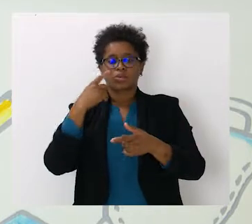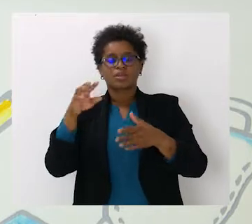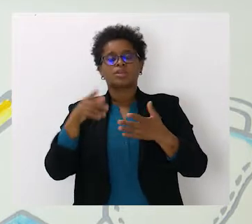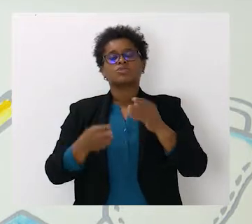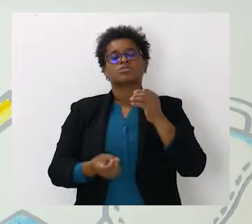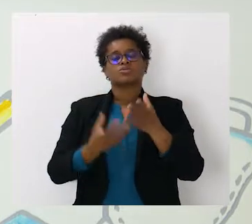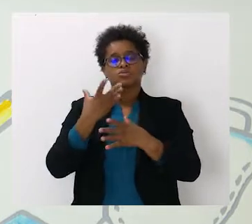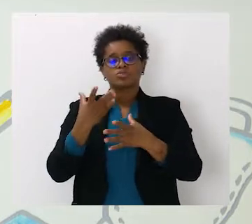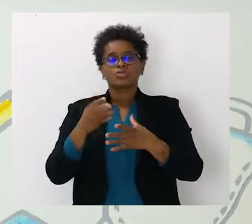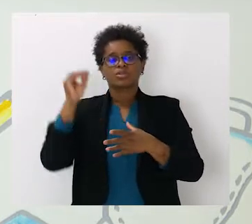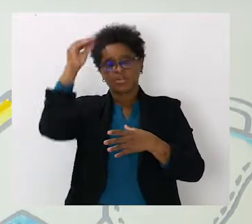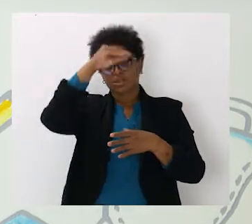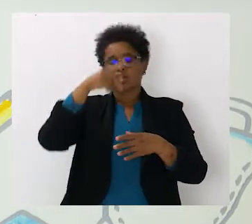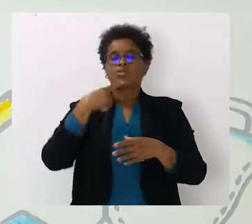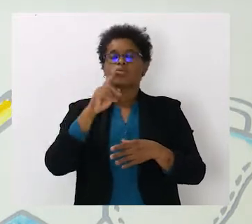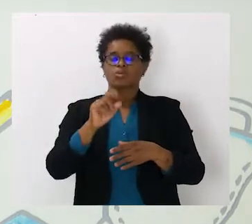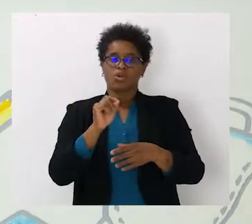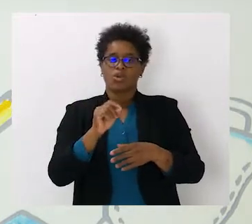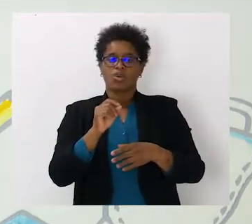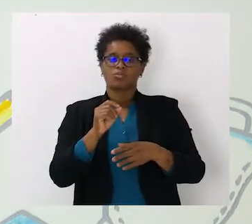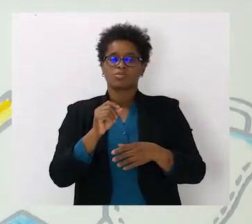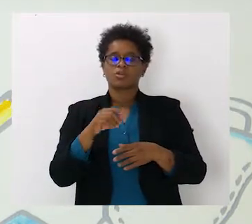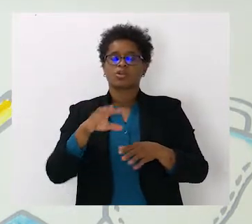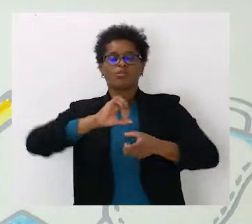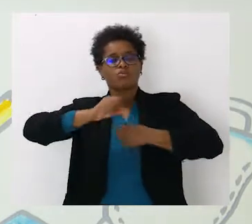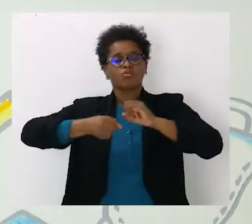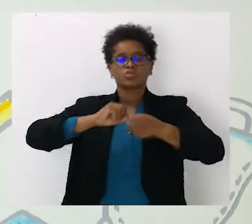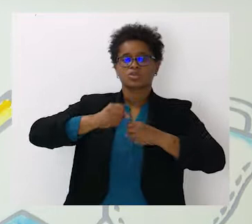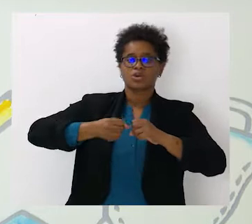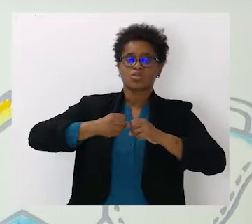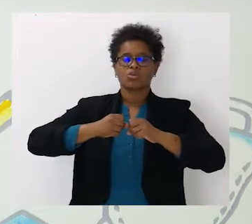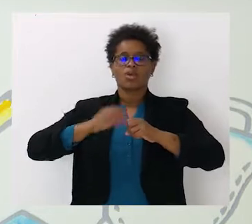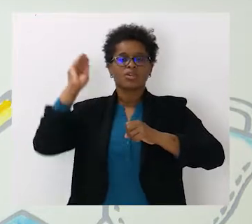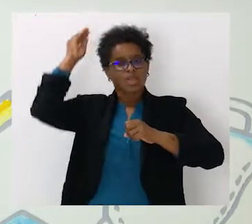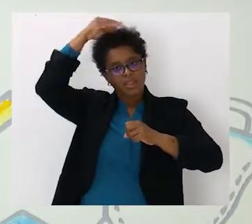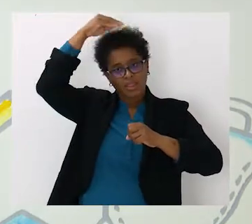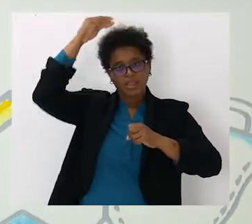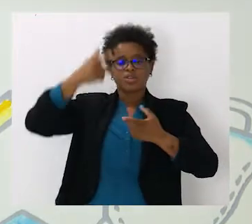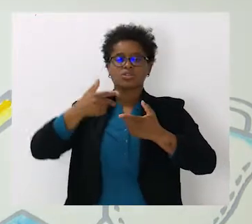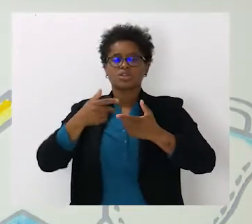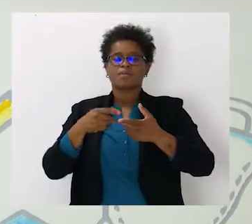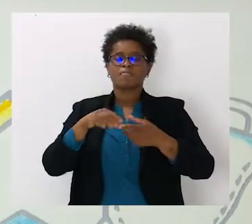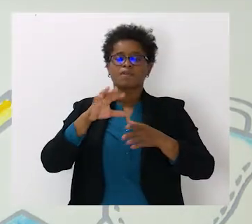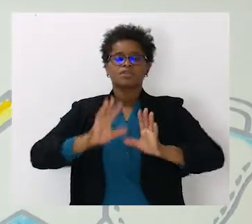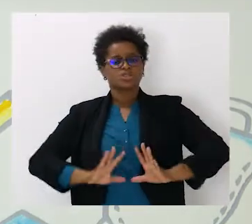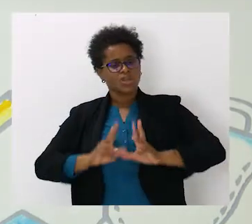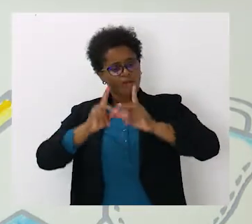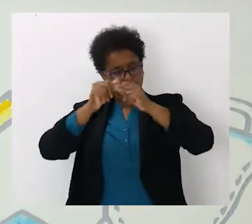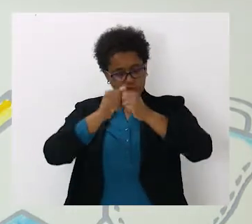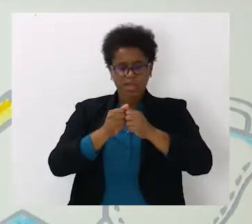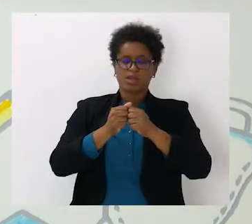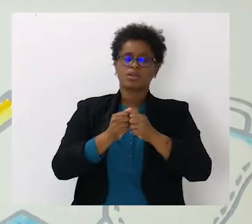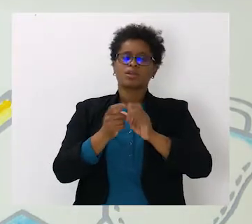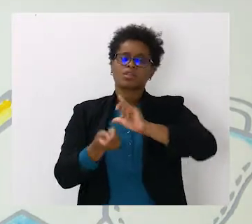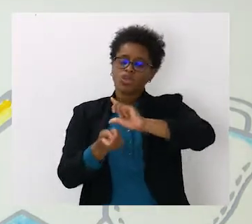das aldeias. Por isso que são chamados de revolução urbana. Portanto, as aldeias